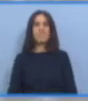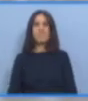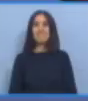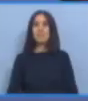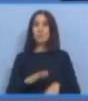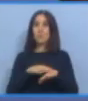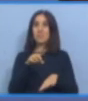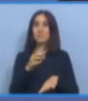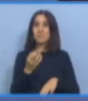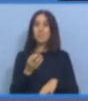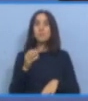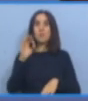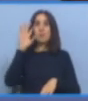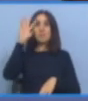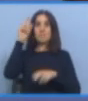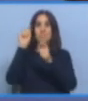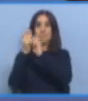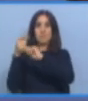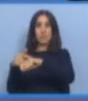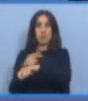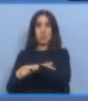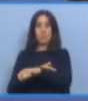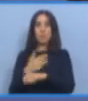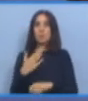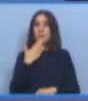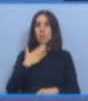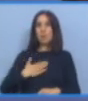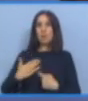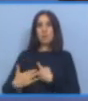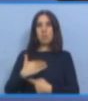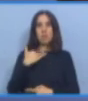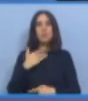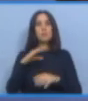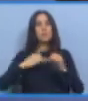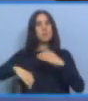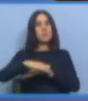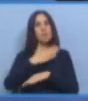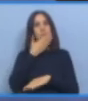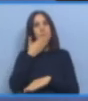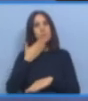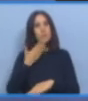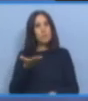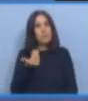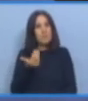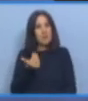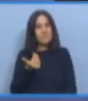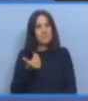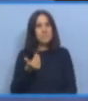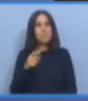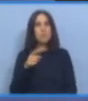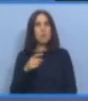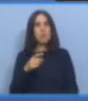é? Porque estes fenómenos meteorológicos extremos levam a condições sociais muito precárias, podem